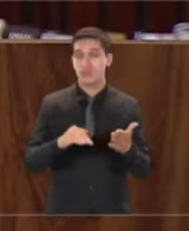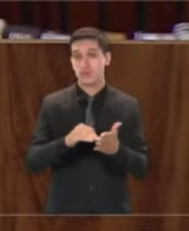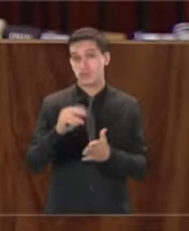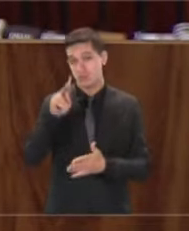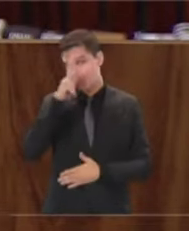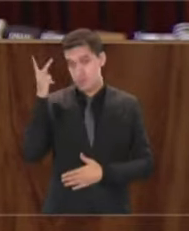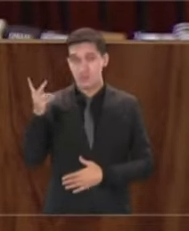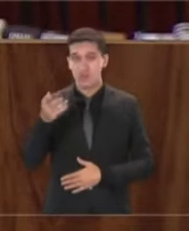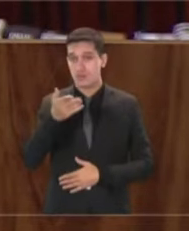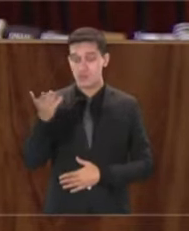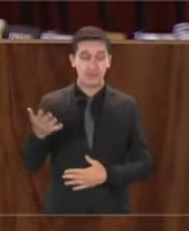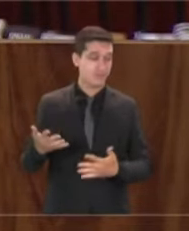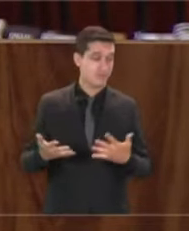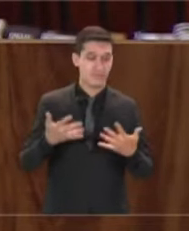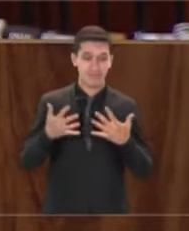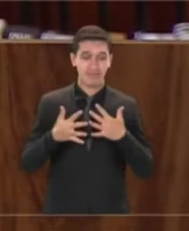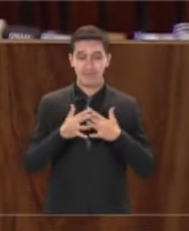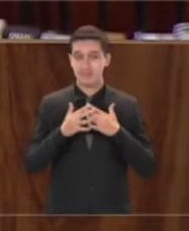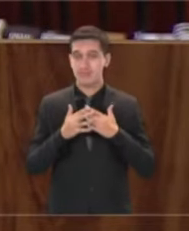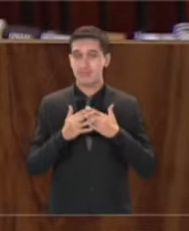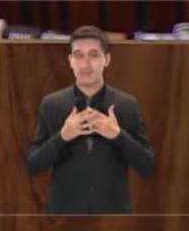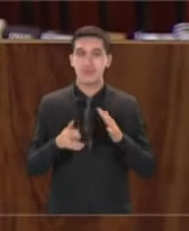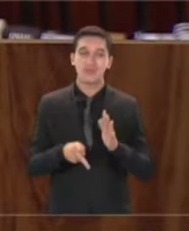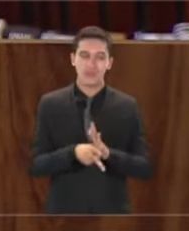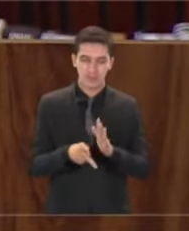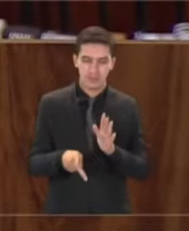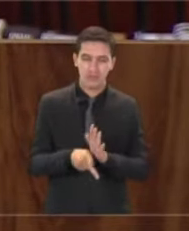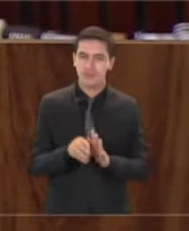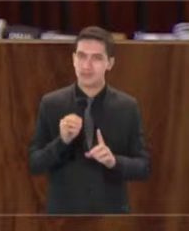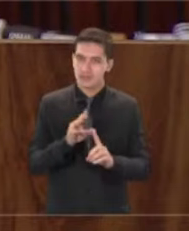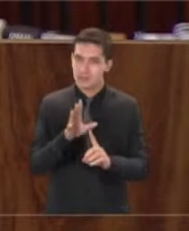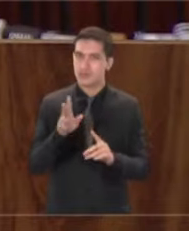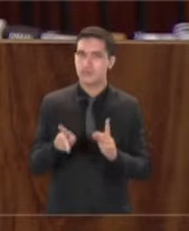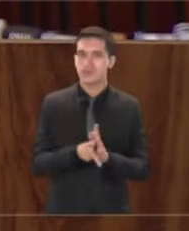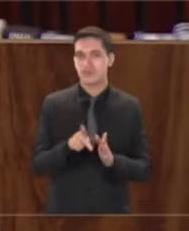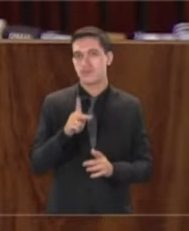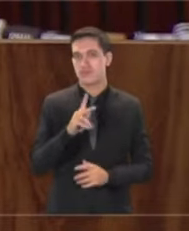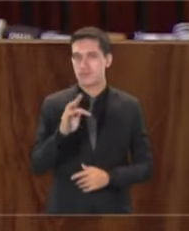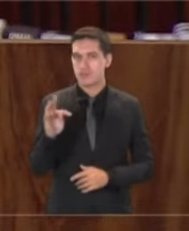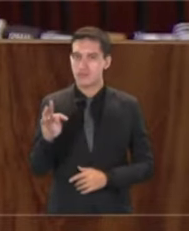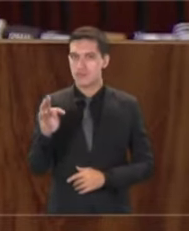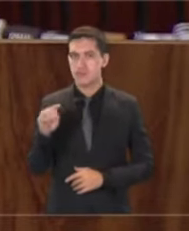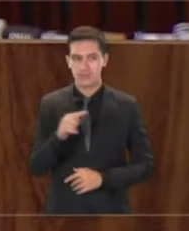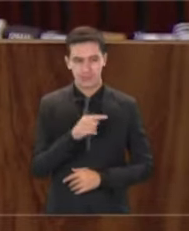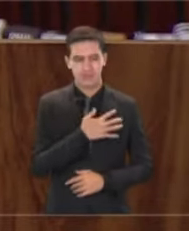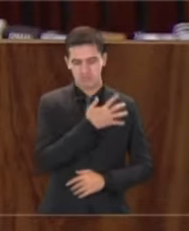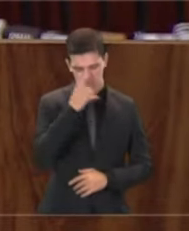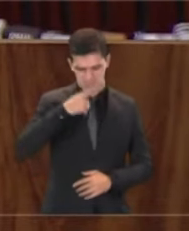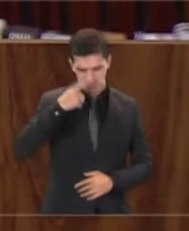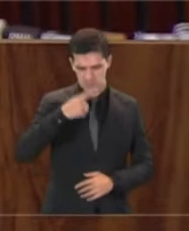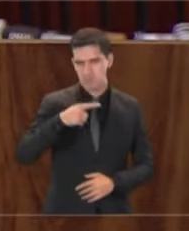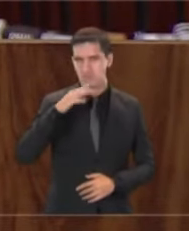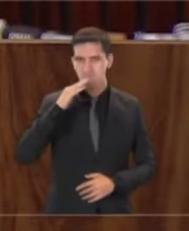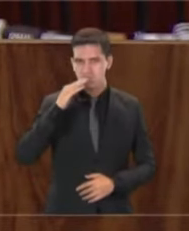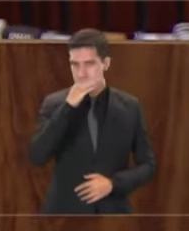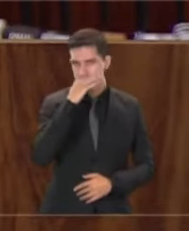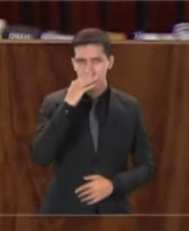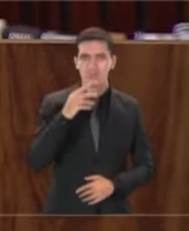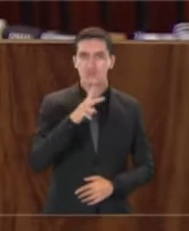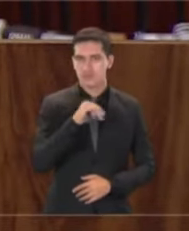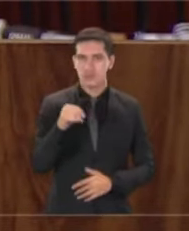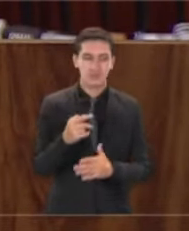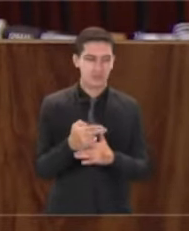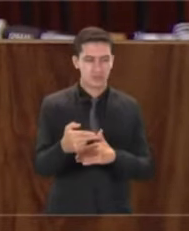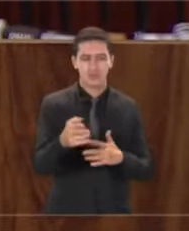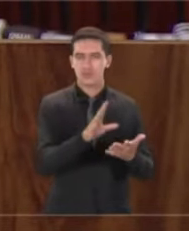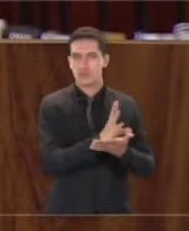que é a essência do PT. A essência do PT é autoritarismo, censura. Virar o exemplo da